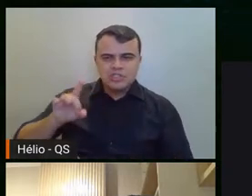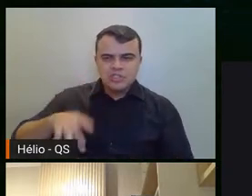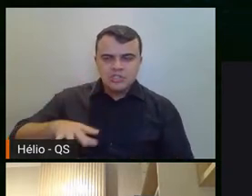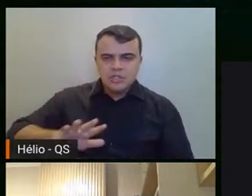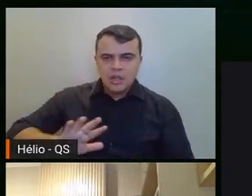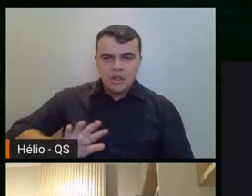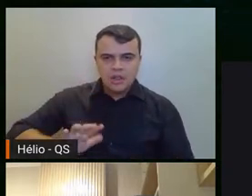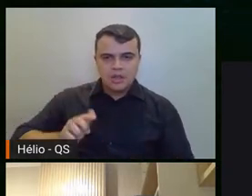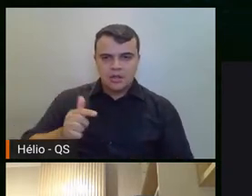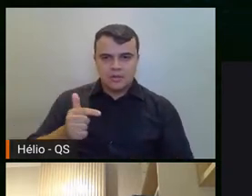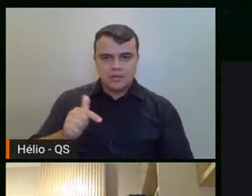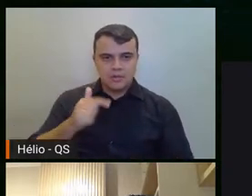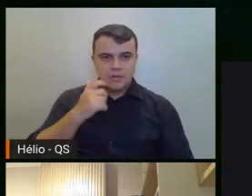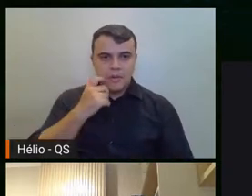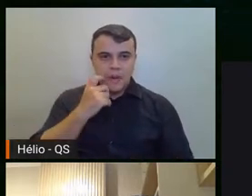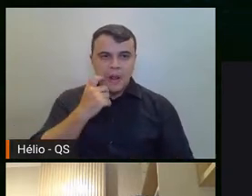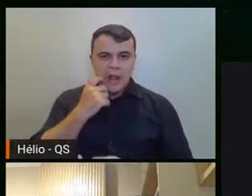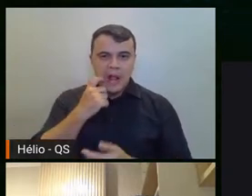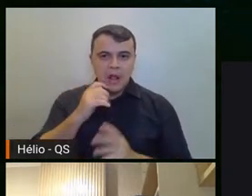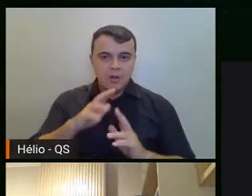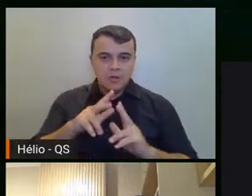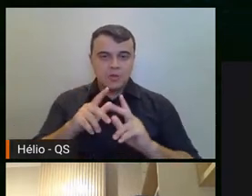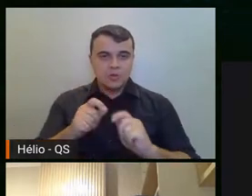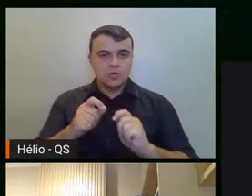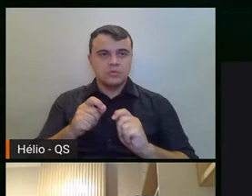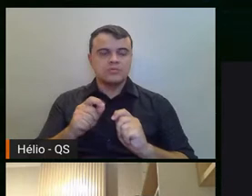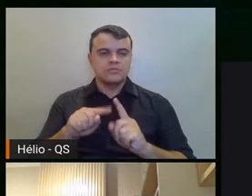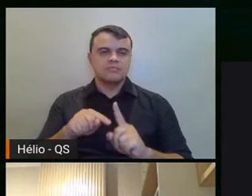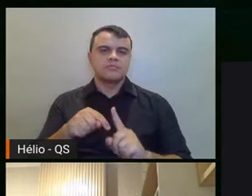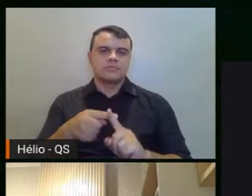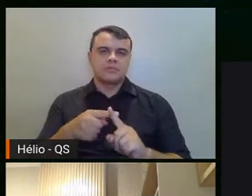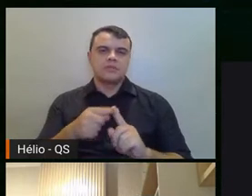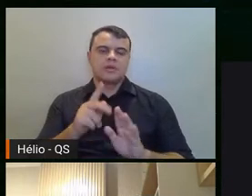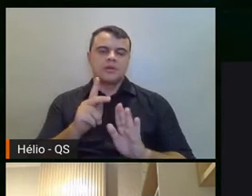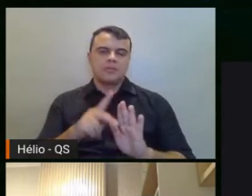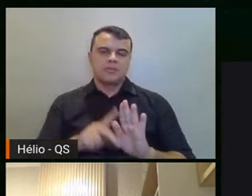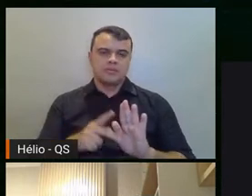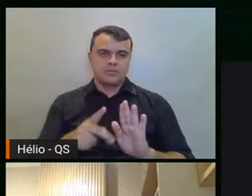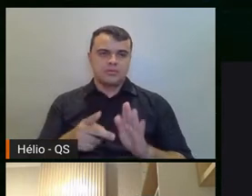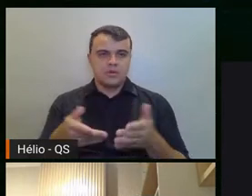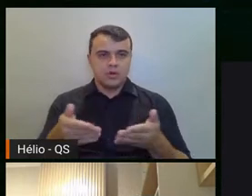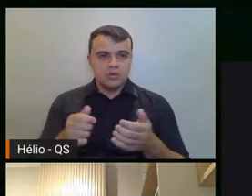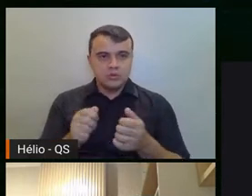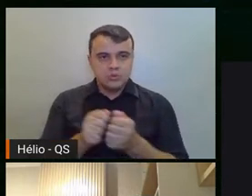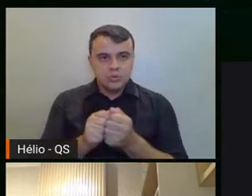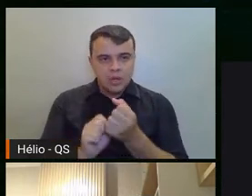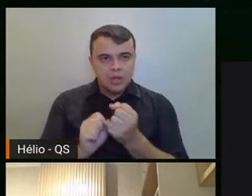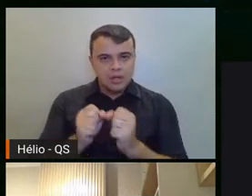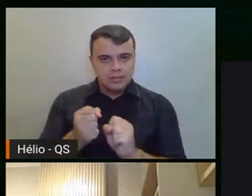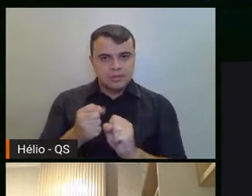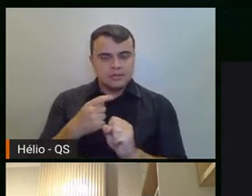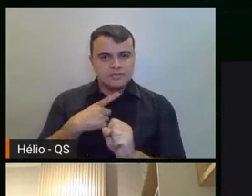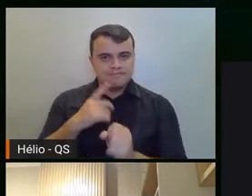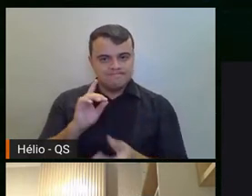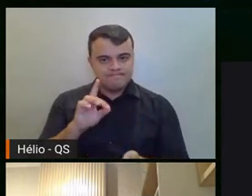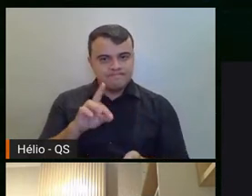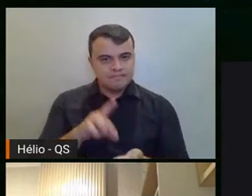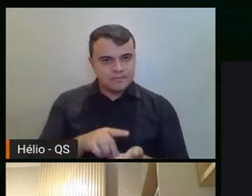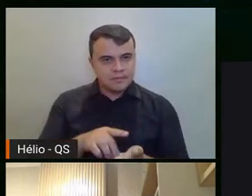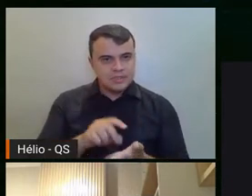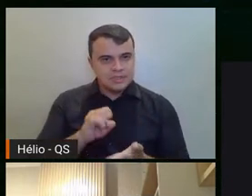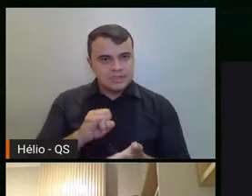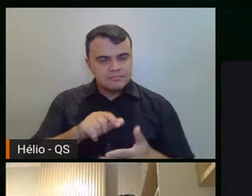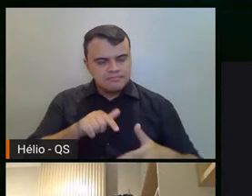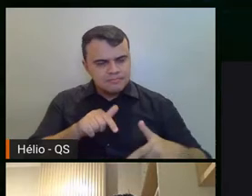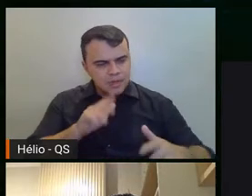né no meio do caminho então tudo isso é contabilizado para o ranqueamento de vocês juntas empresas Então realmente se